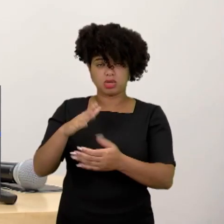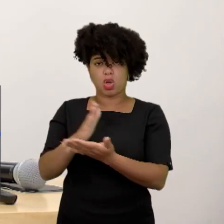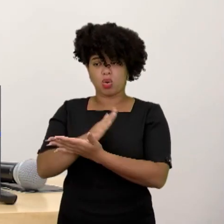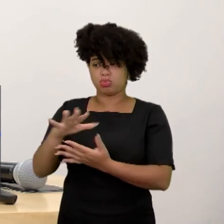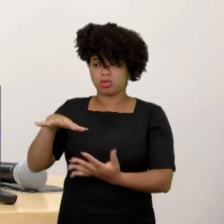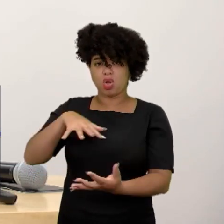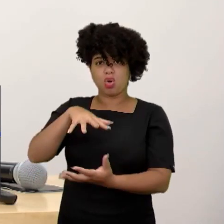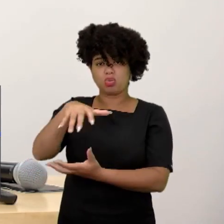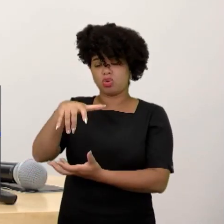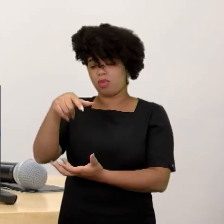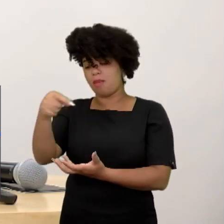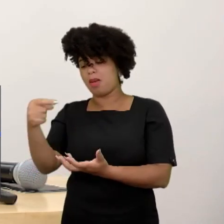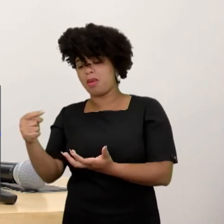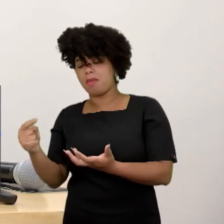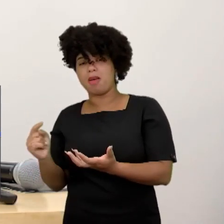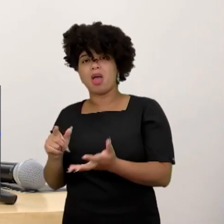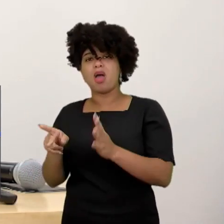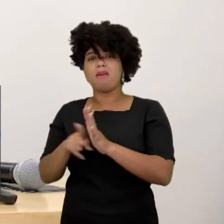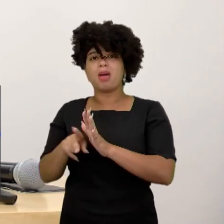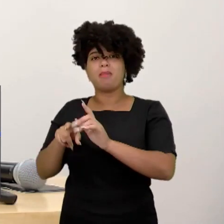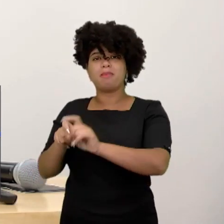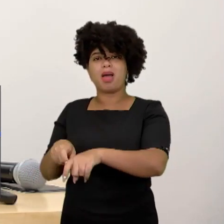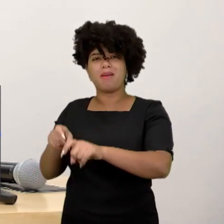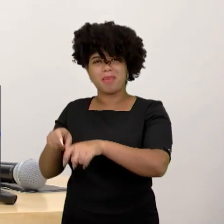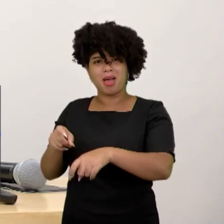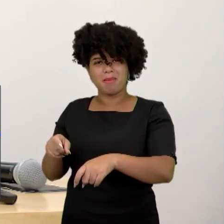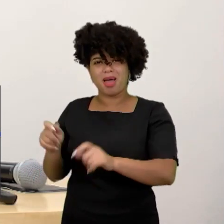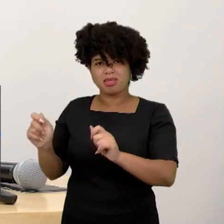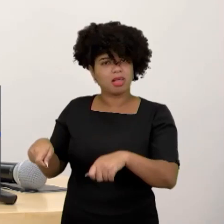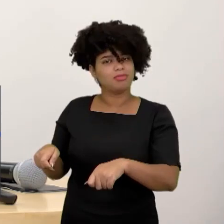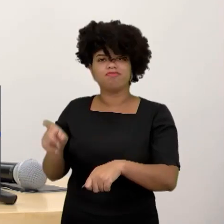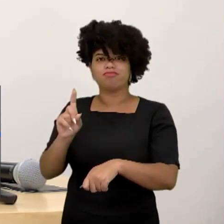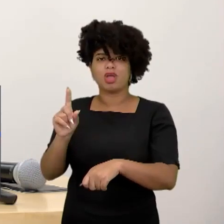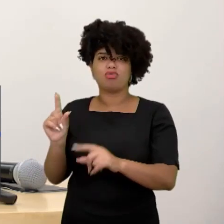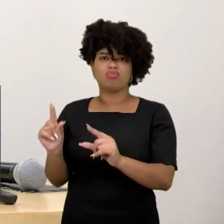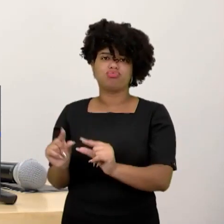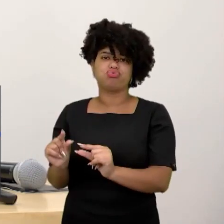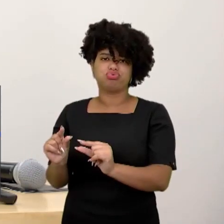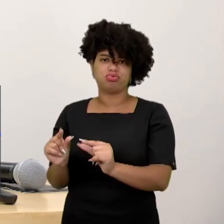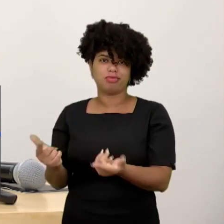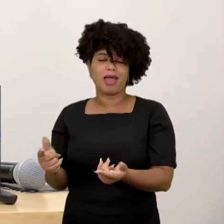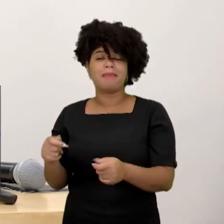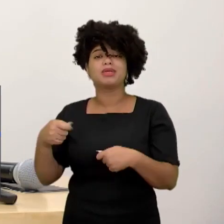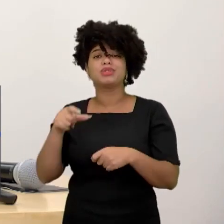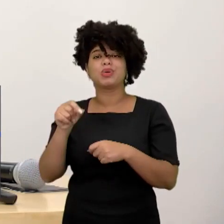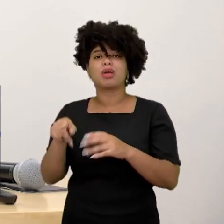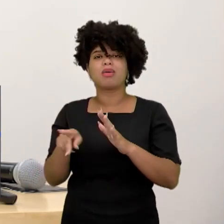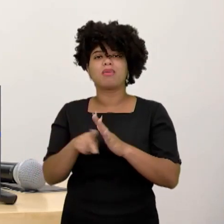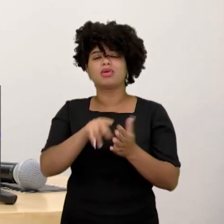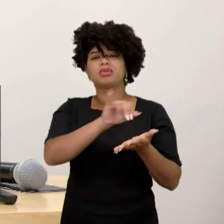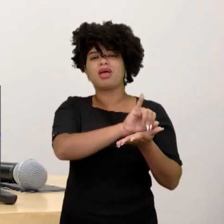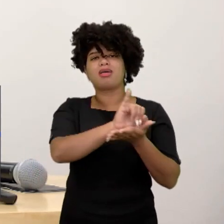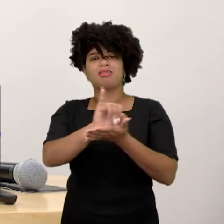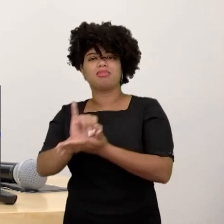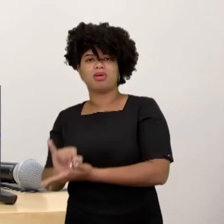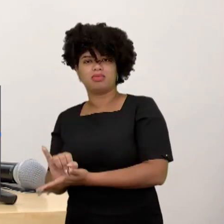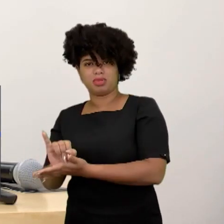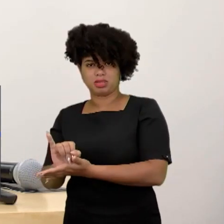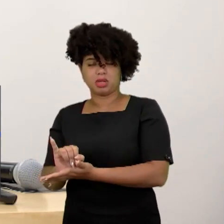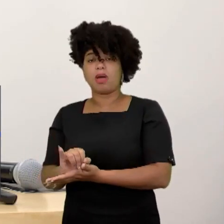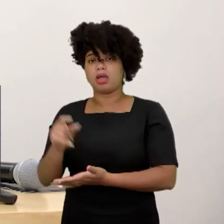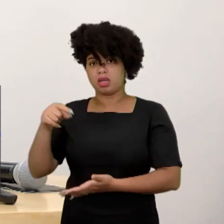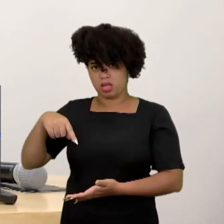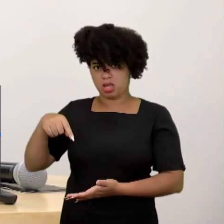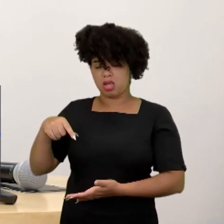mundo, tem poucos territórios férteis para produzir e acaba dependendo da importação de alimentos, né? Lembrando que o Brasil